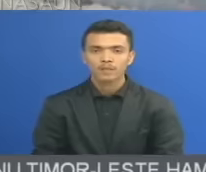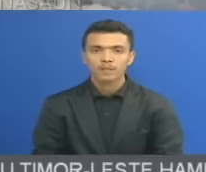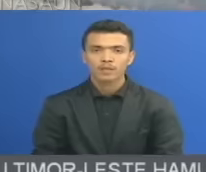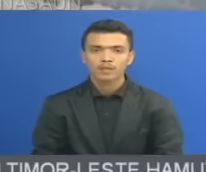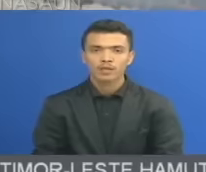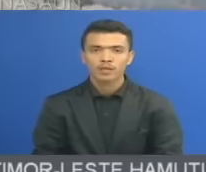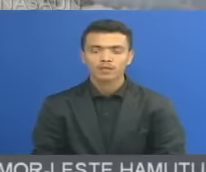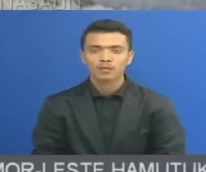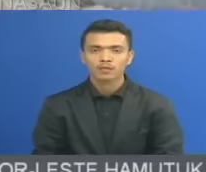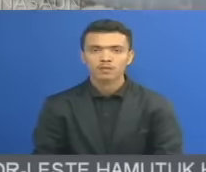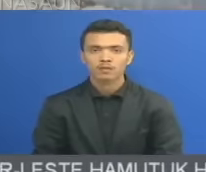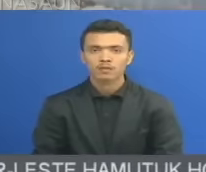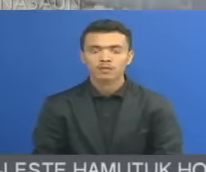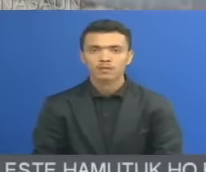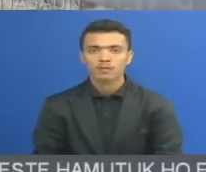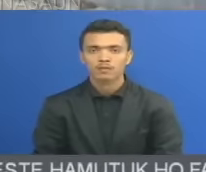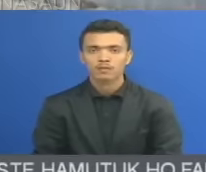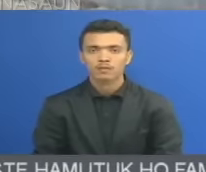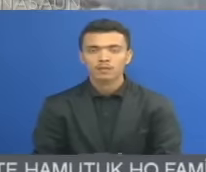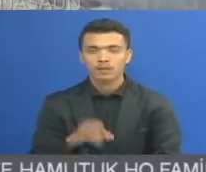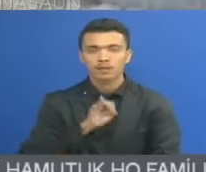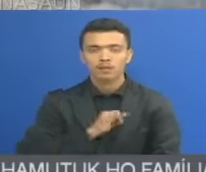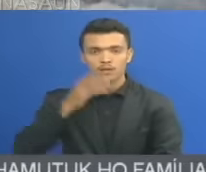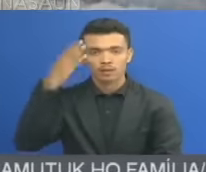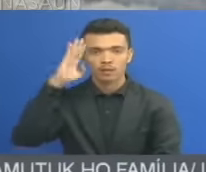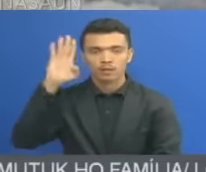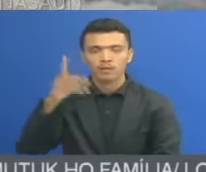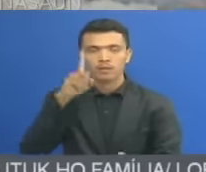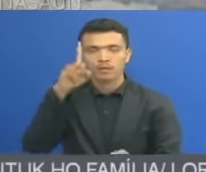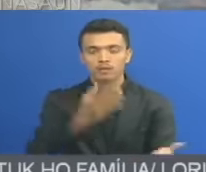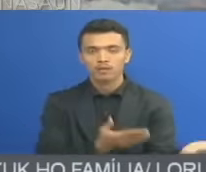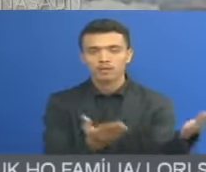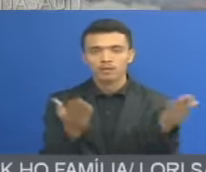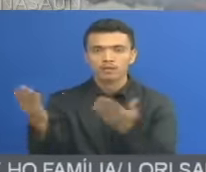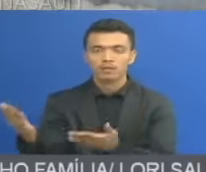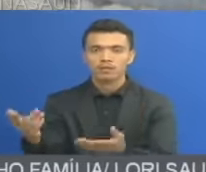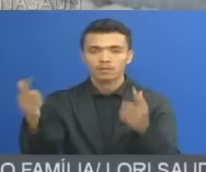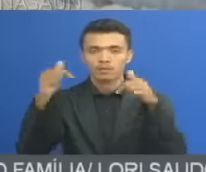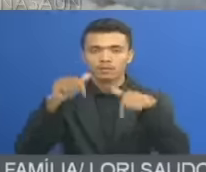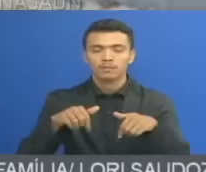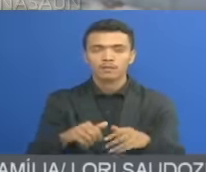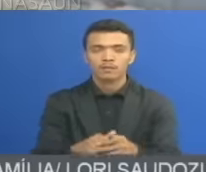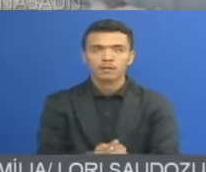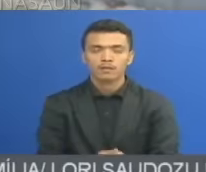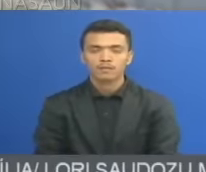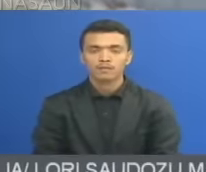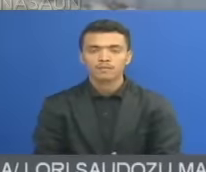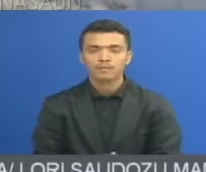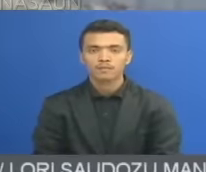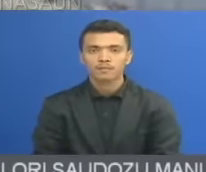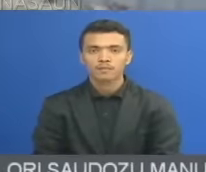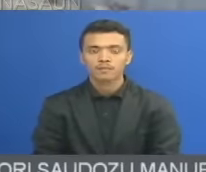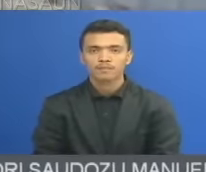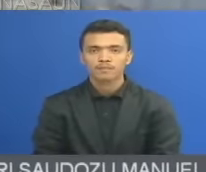Ida ne aula ke. Ida ne aula ke. Ida be foi na lori mai ne maga. Ida ne buat kita dia. Ada ni nomor ni. Lai